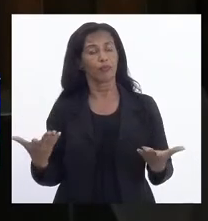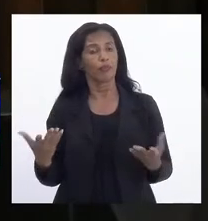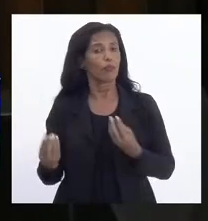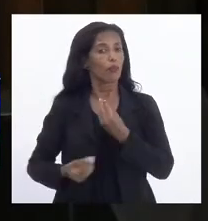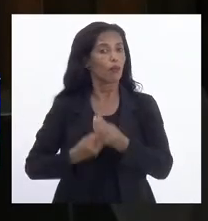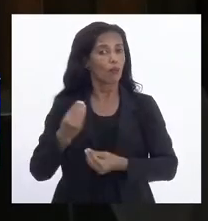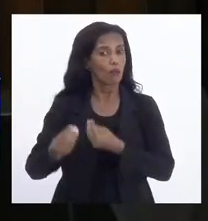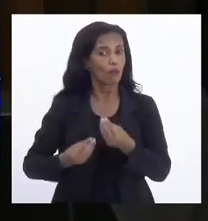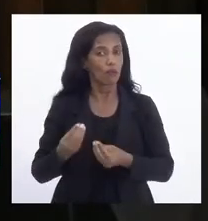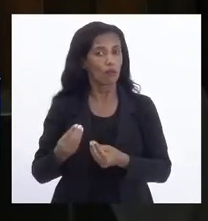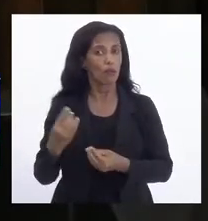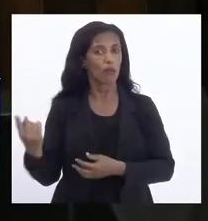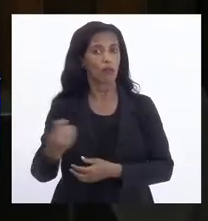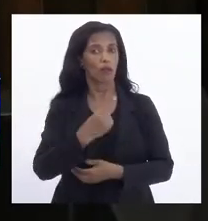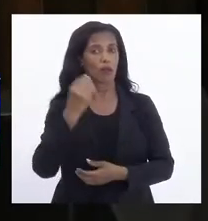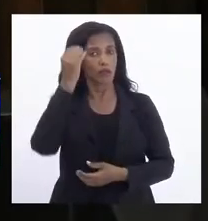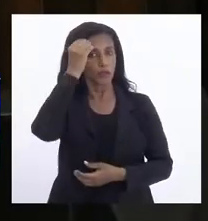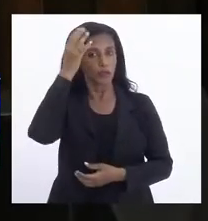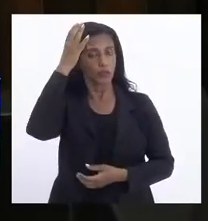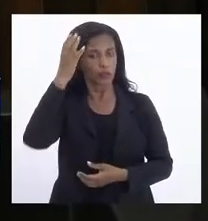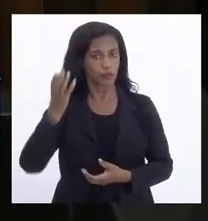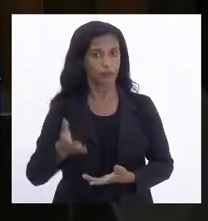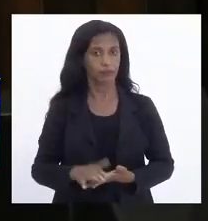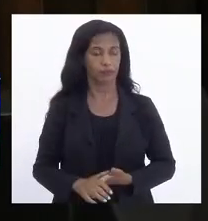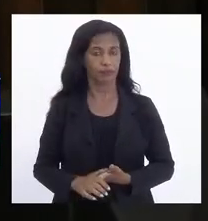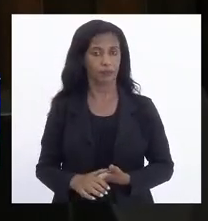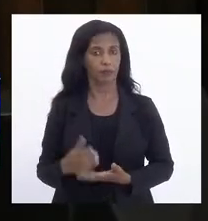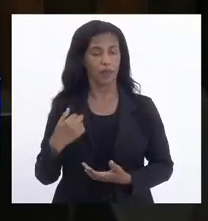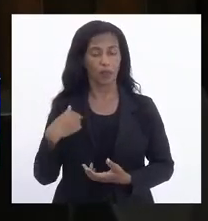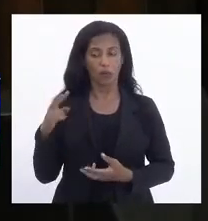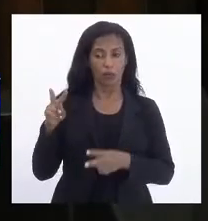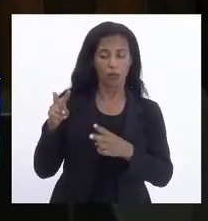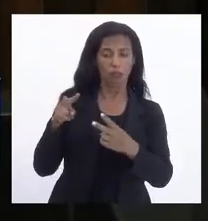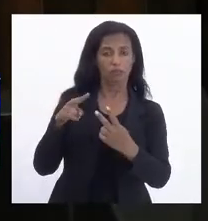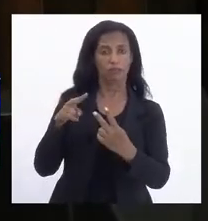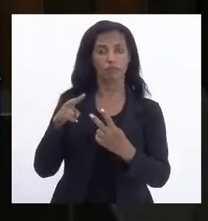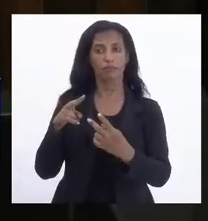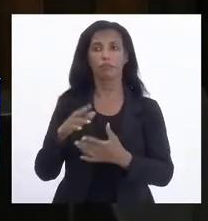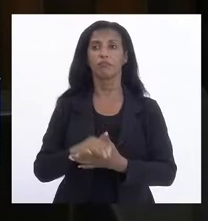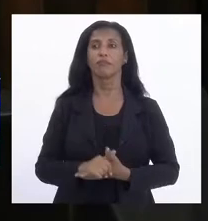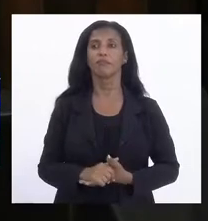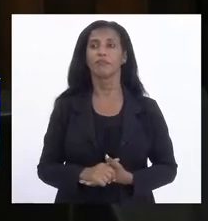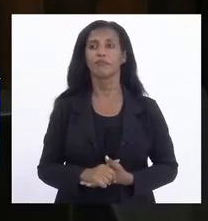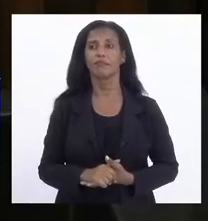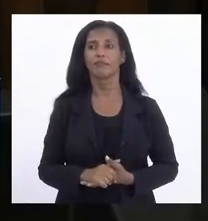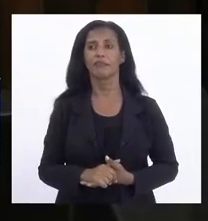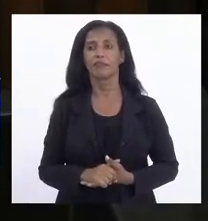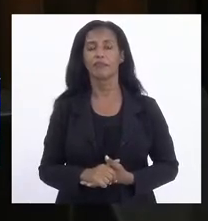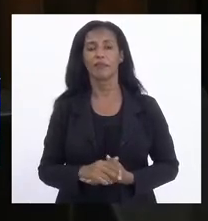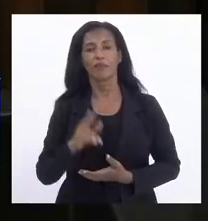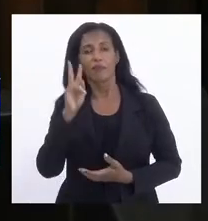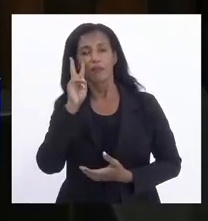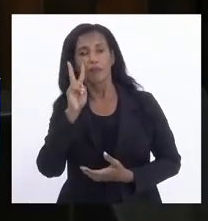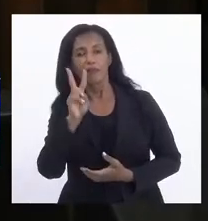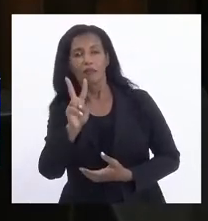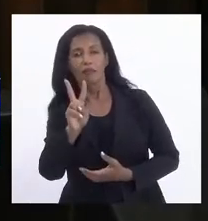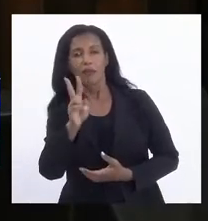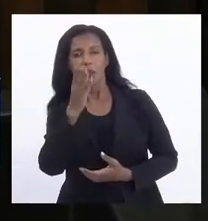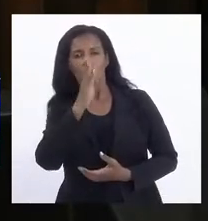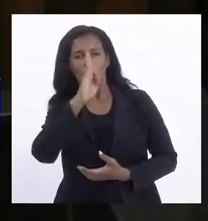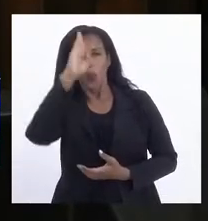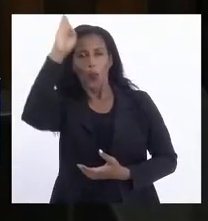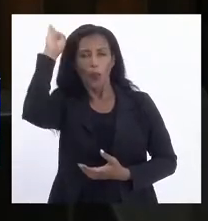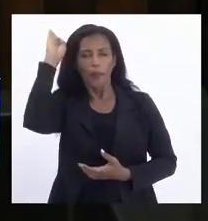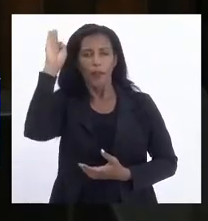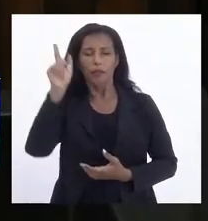outros segmentos da nossa cultura? Eu estou olhando aqui, deputado Eliomar Coelho, estou vendo um bombeiro